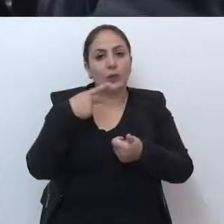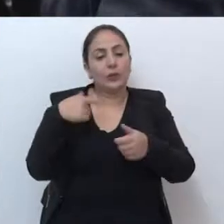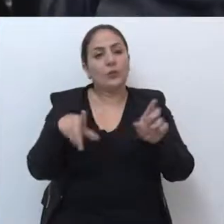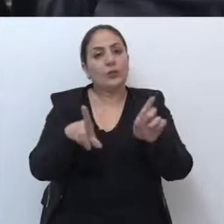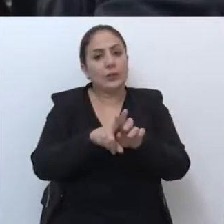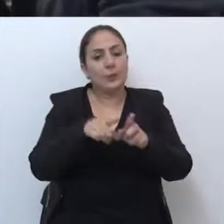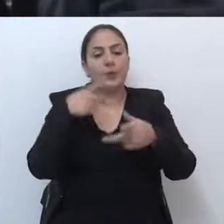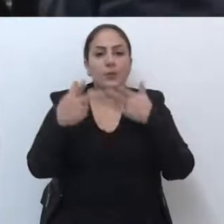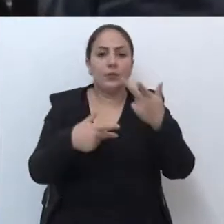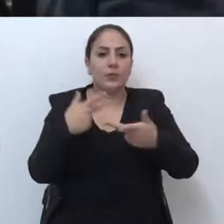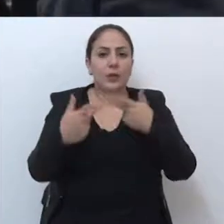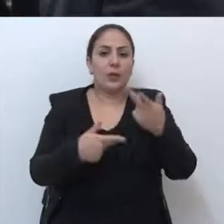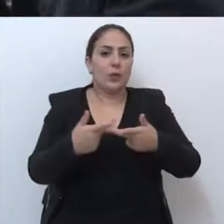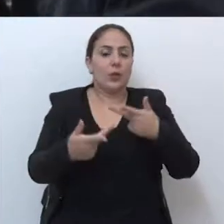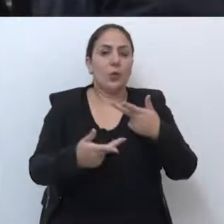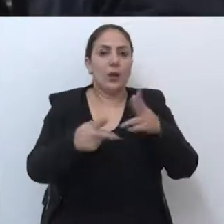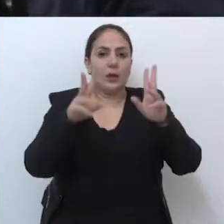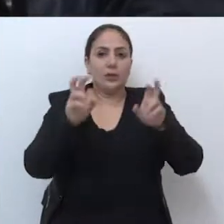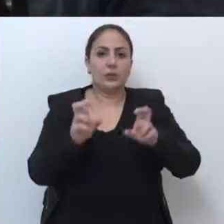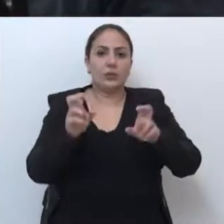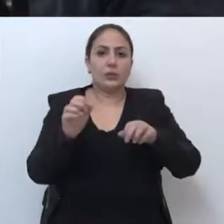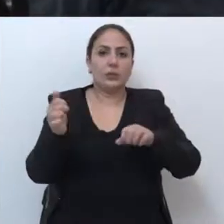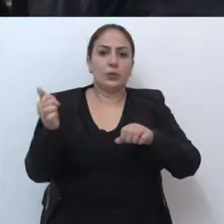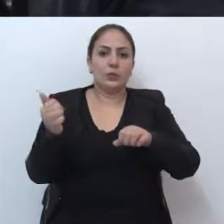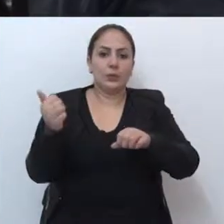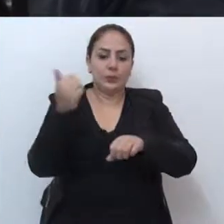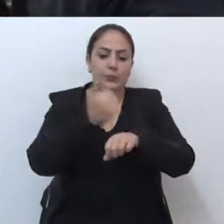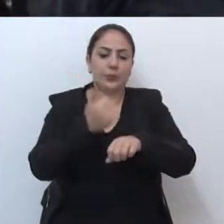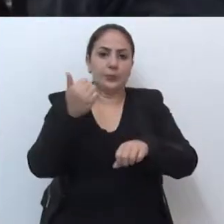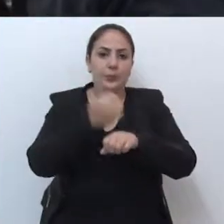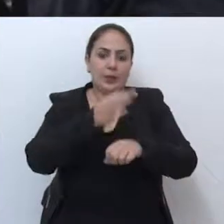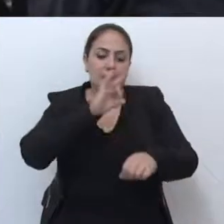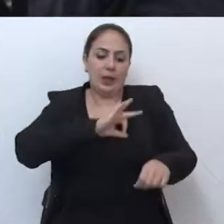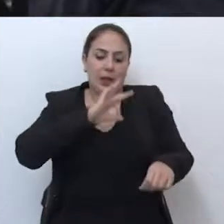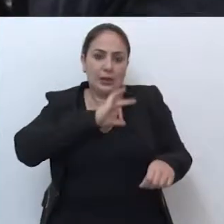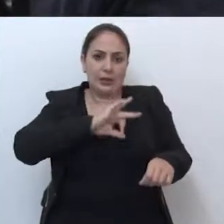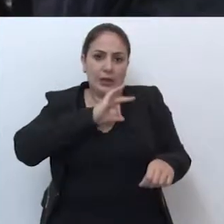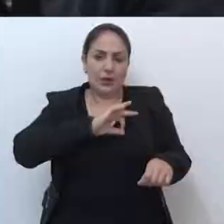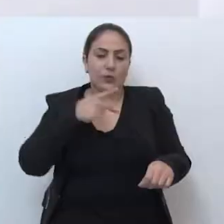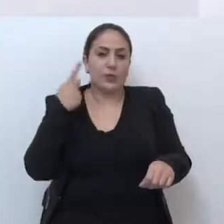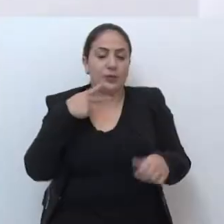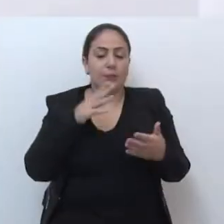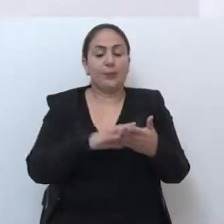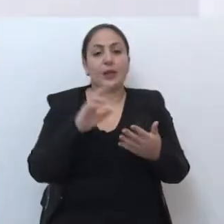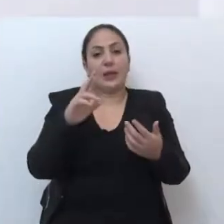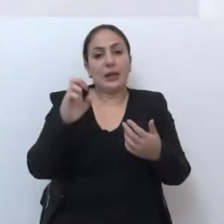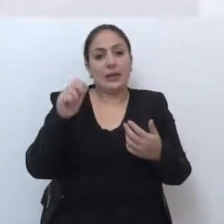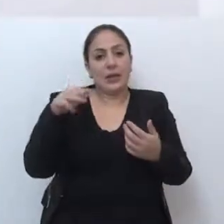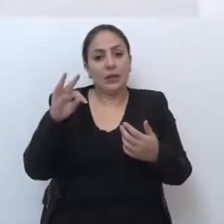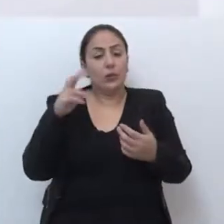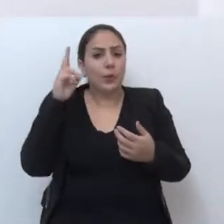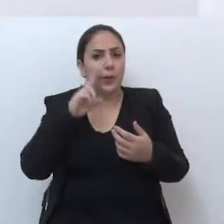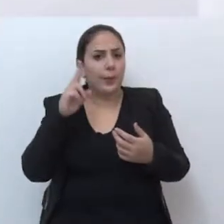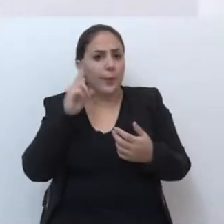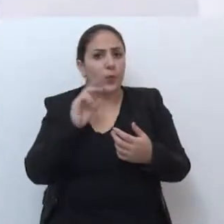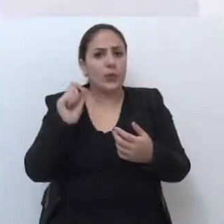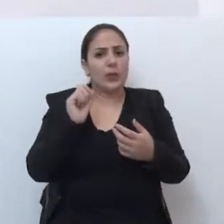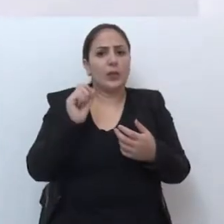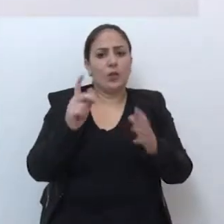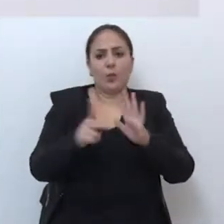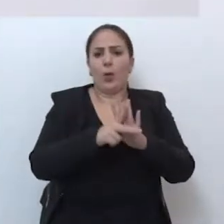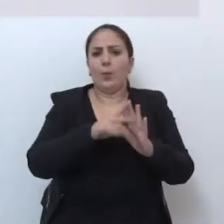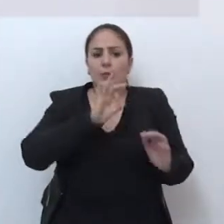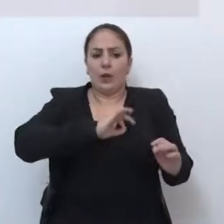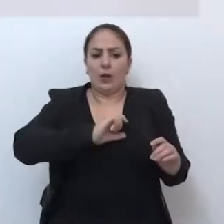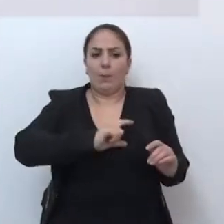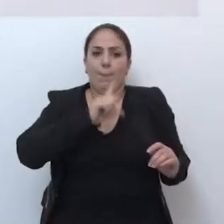Grande Expediente também esclareceu sobre a reposição salarial dos vereadores. Renato Tchequer lembrou que não se trata